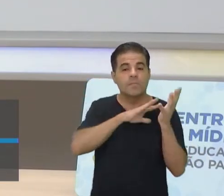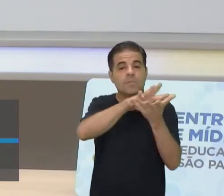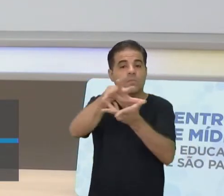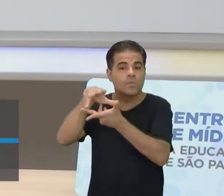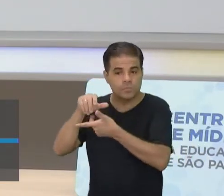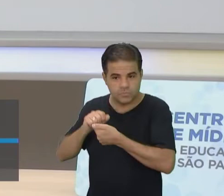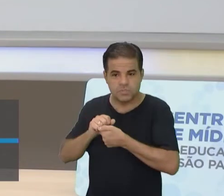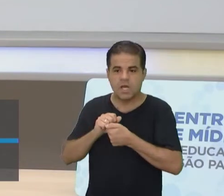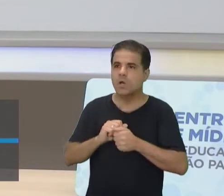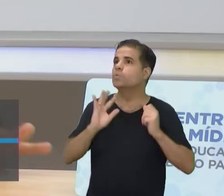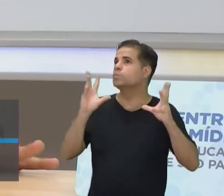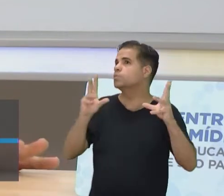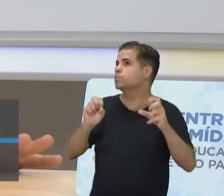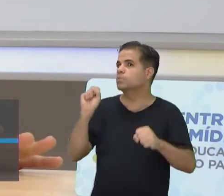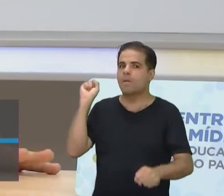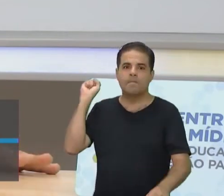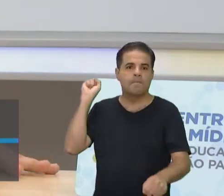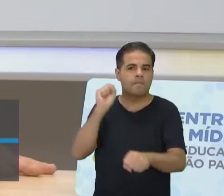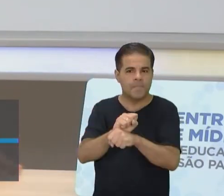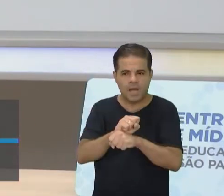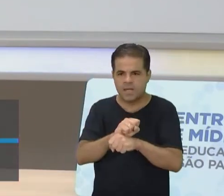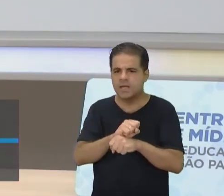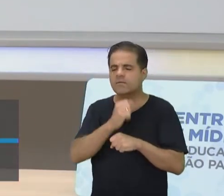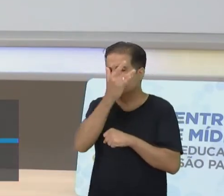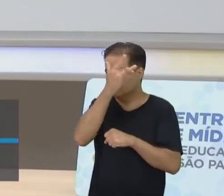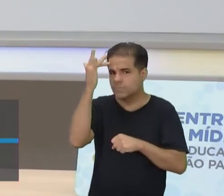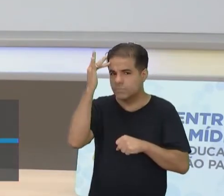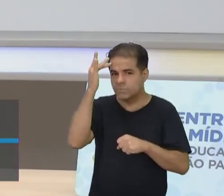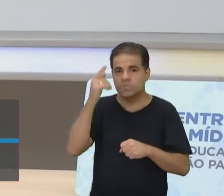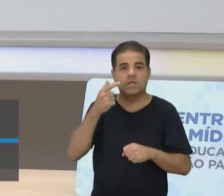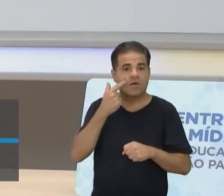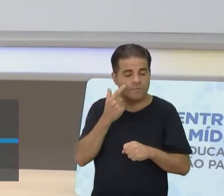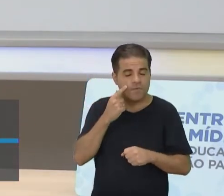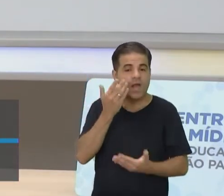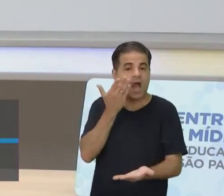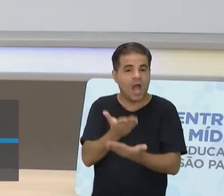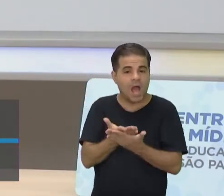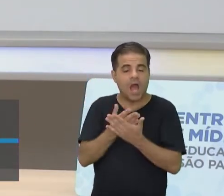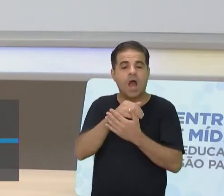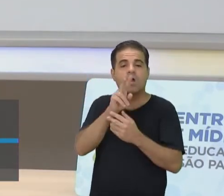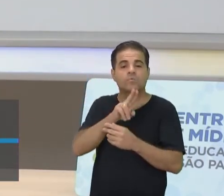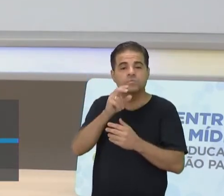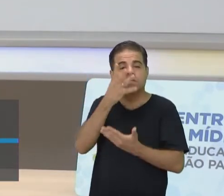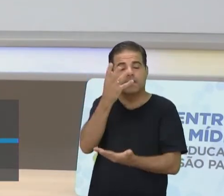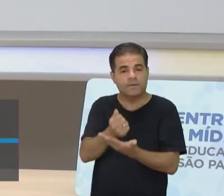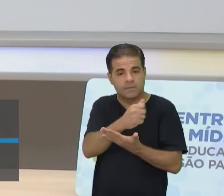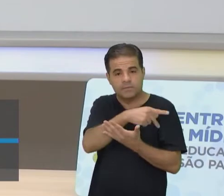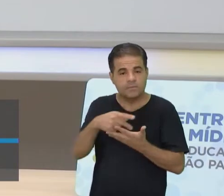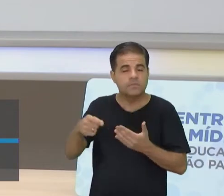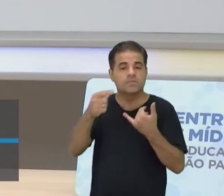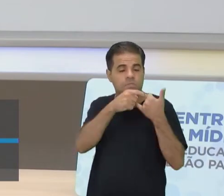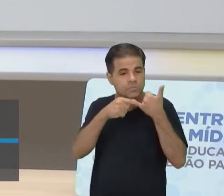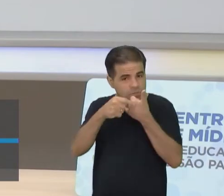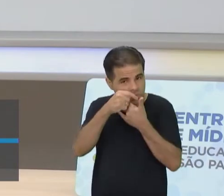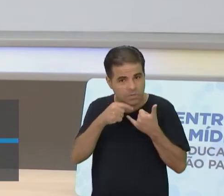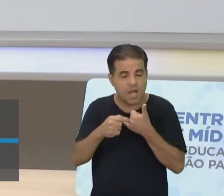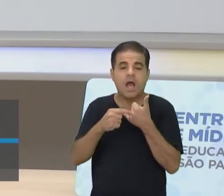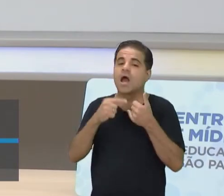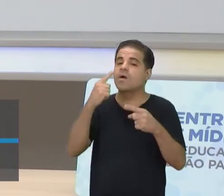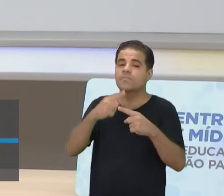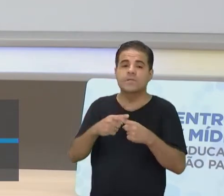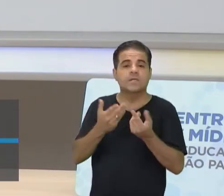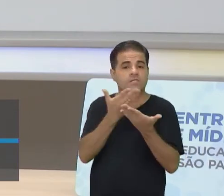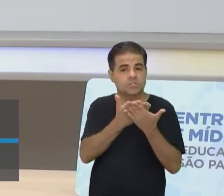que tudo pararia e que as pessoas assistiriam aulas por um aplicativo de celular, porque as escolas